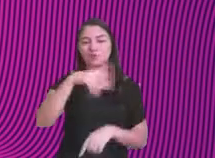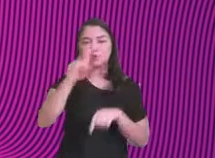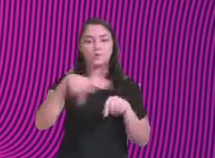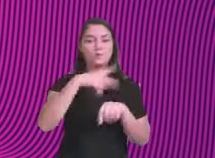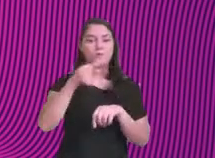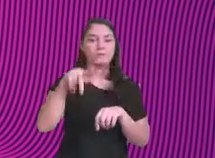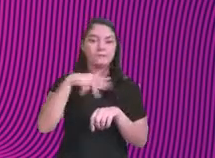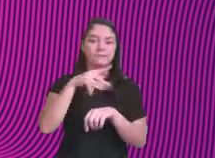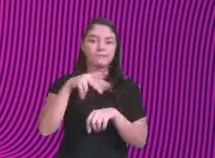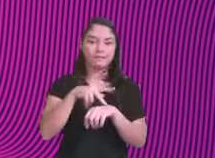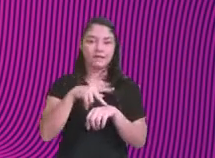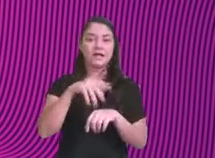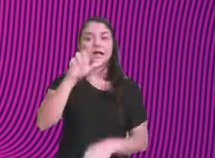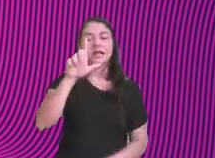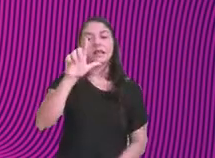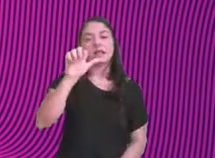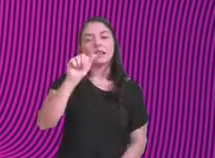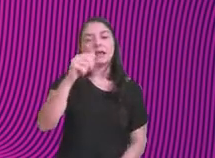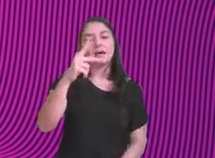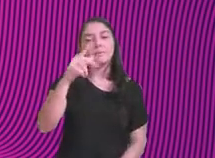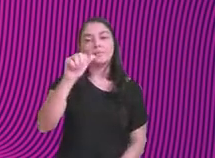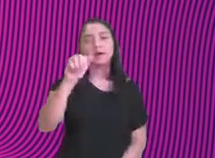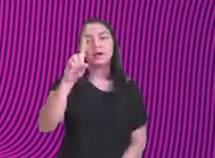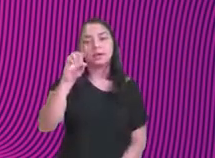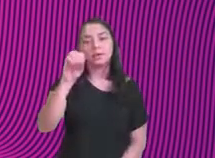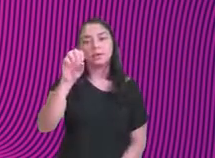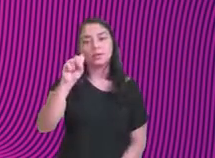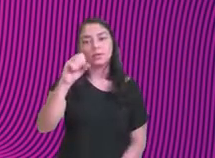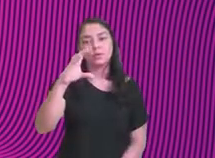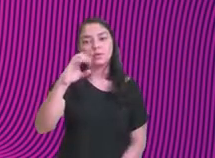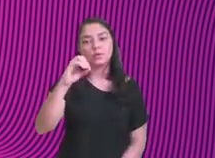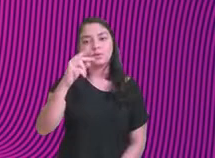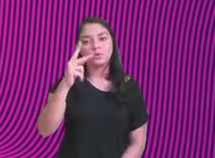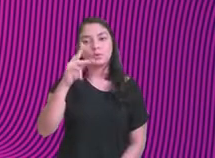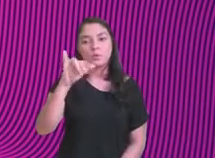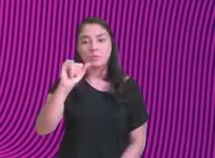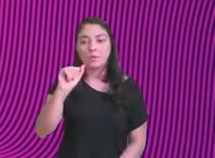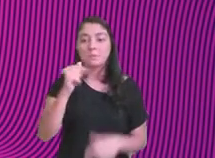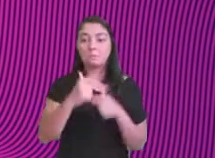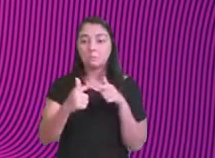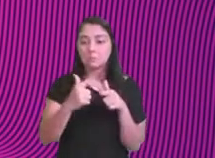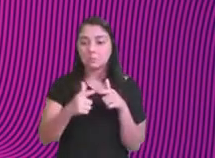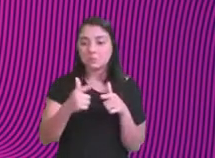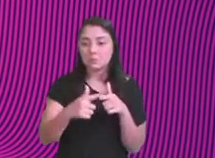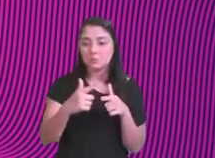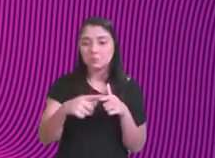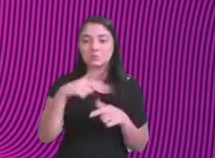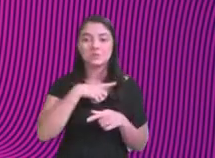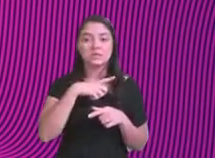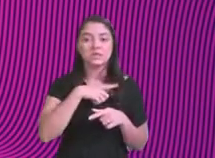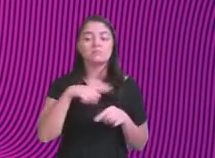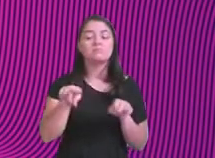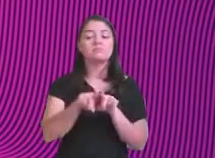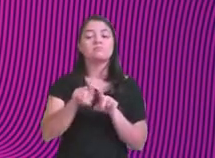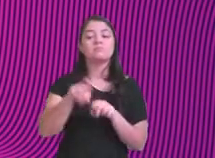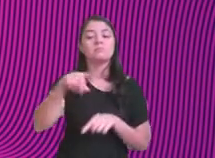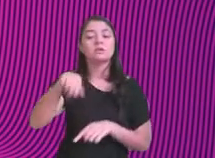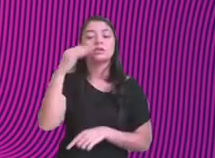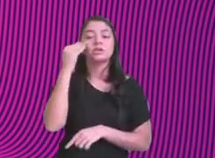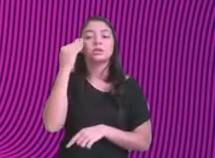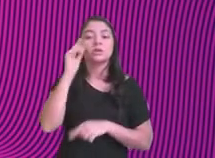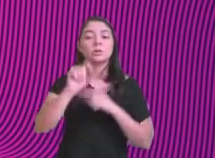A laparoscopia sofreu o mesmo problema, né? O que a gente entende é que a robótica ela tem